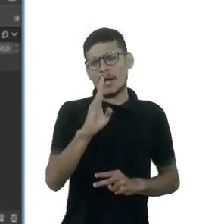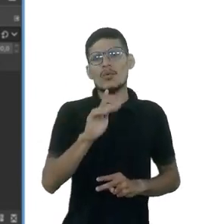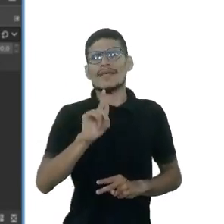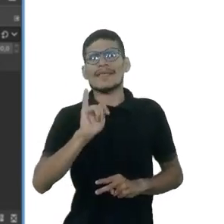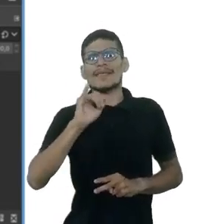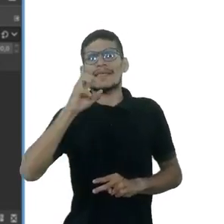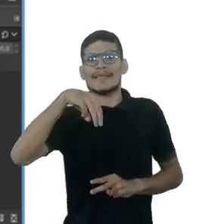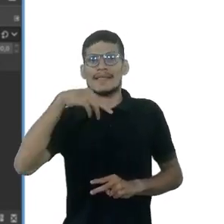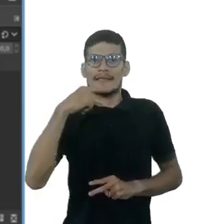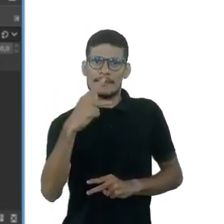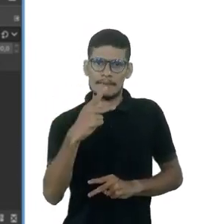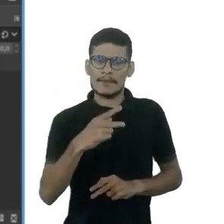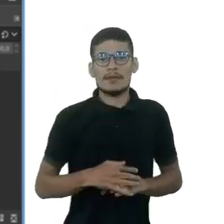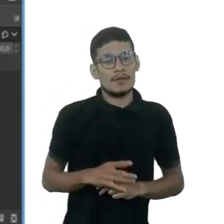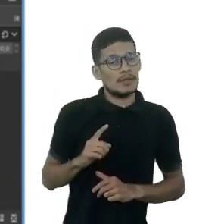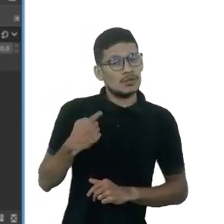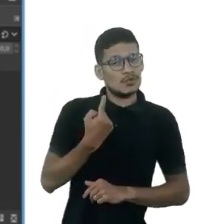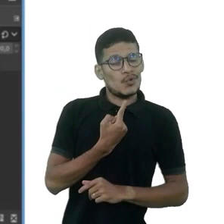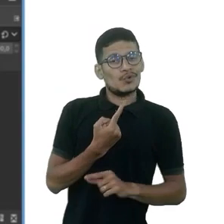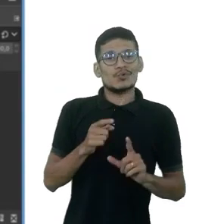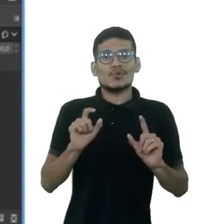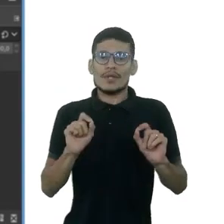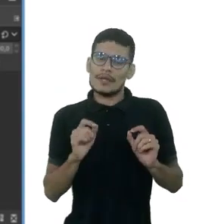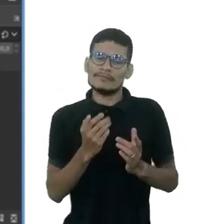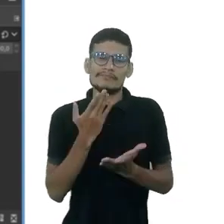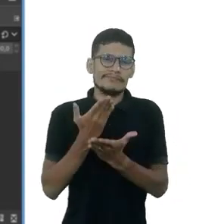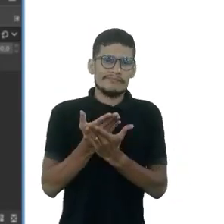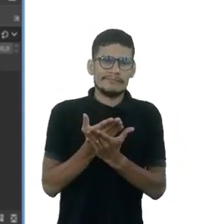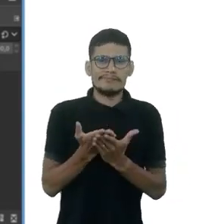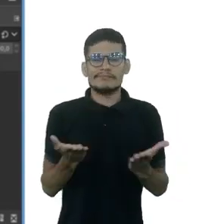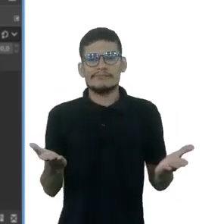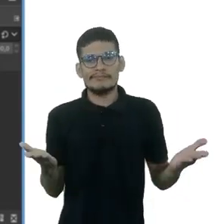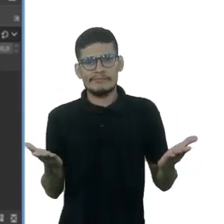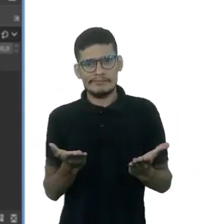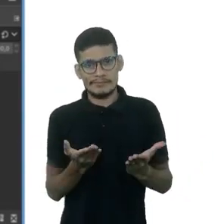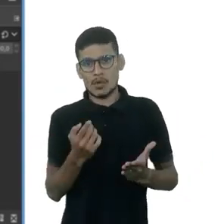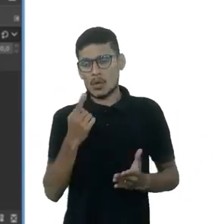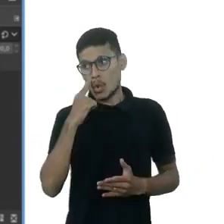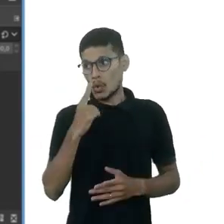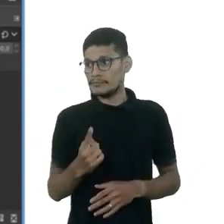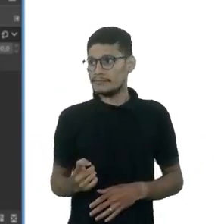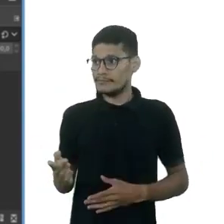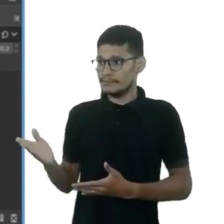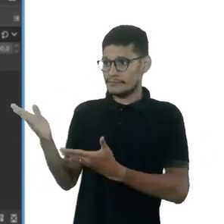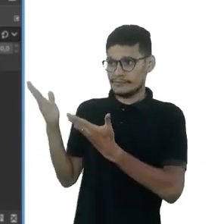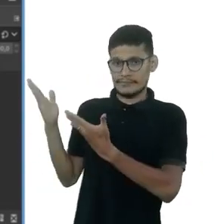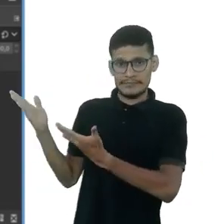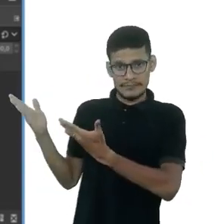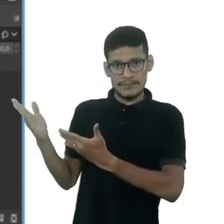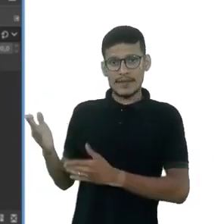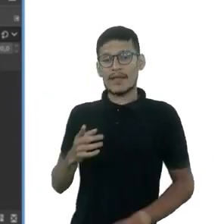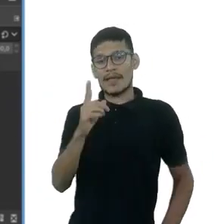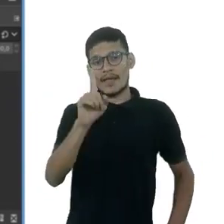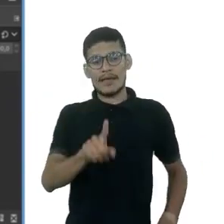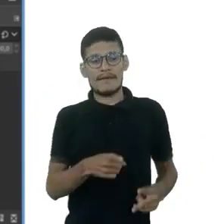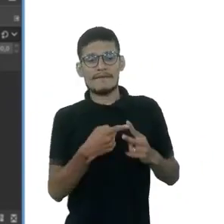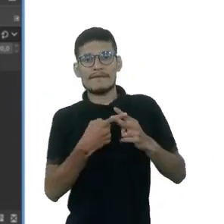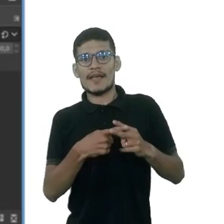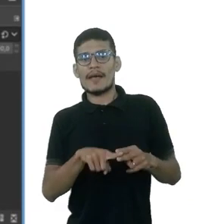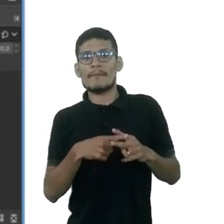GIMP, que a gente está vendo aqui que, por exemplo, essa que está selecionada, ela é a ferramenta